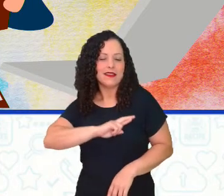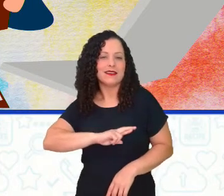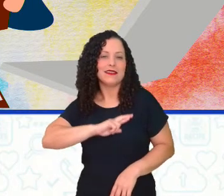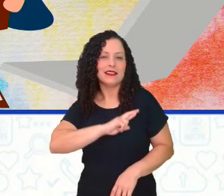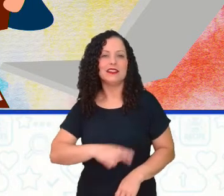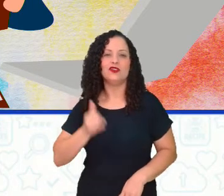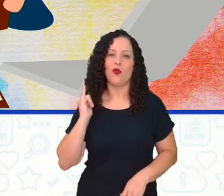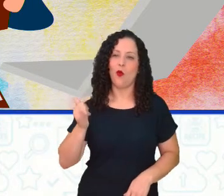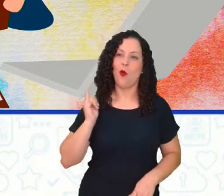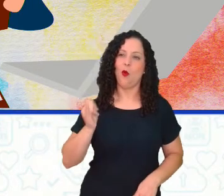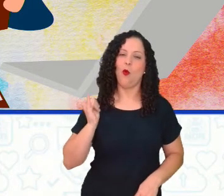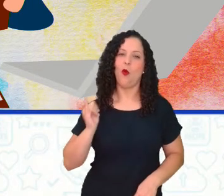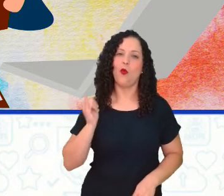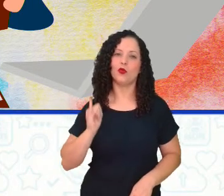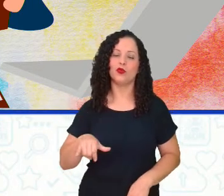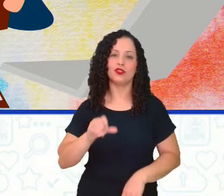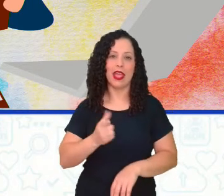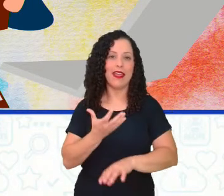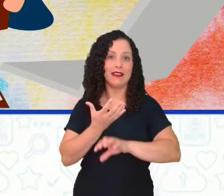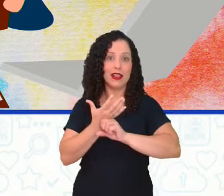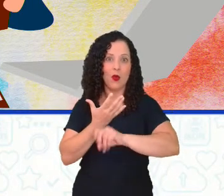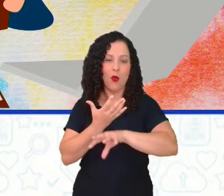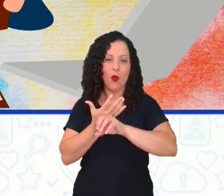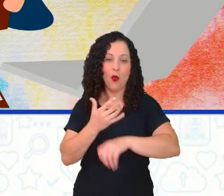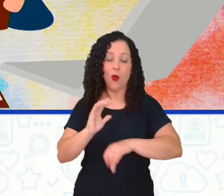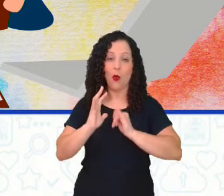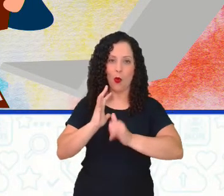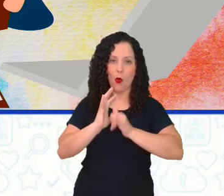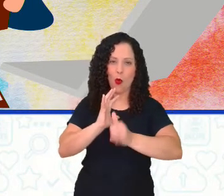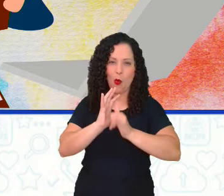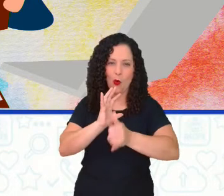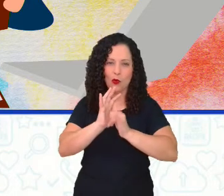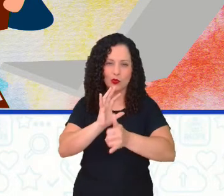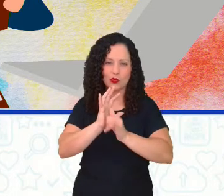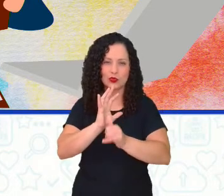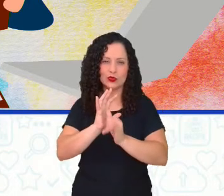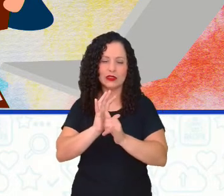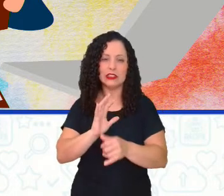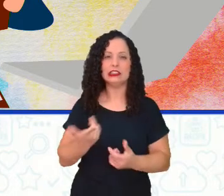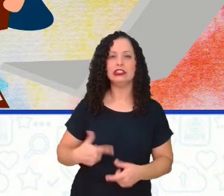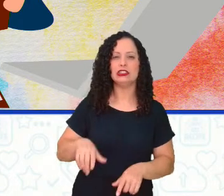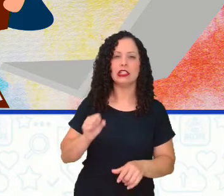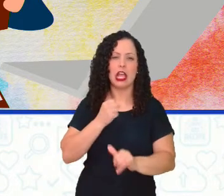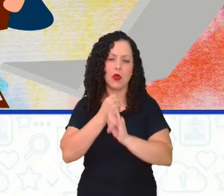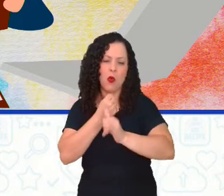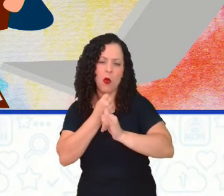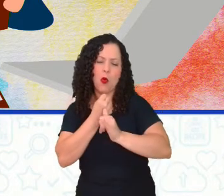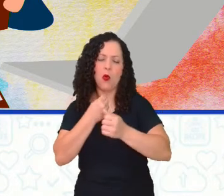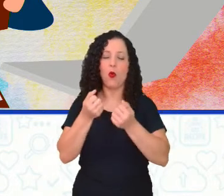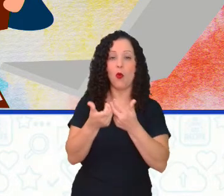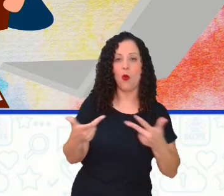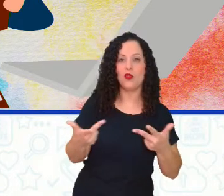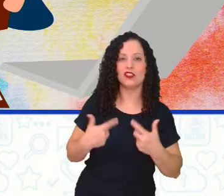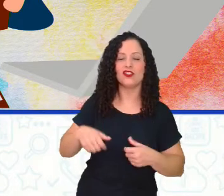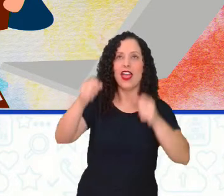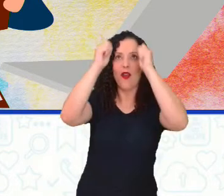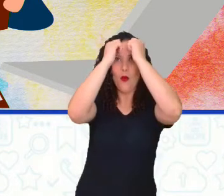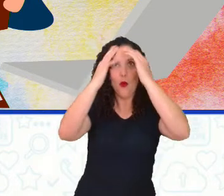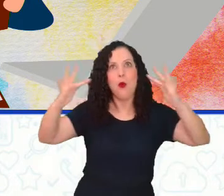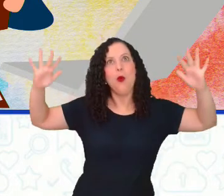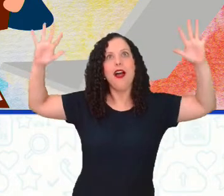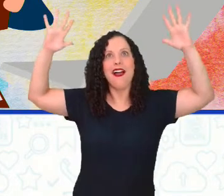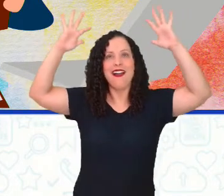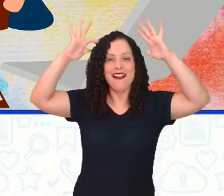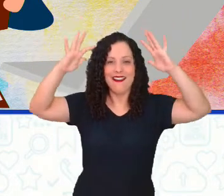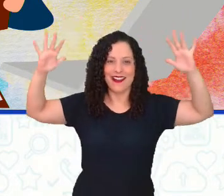buscam lidar com o imaginário criativo. Então, toda vez que houver um vestígio assim de imaginação,